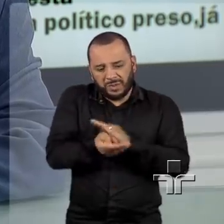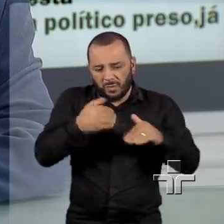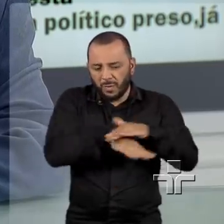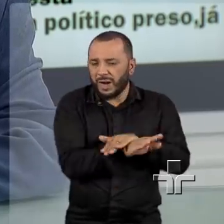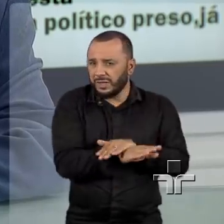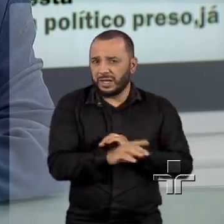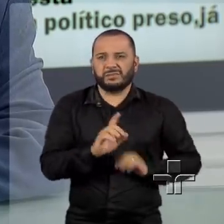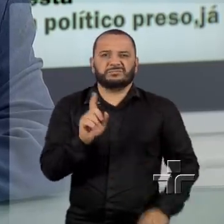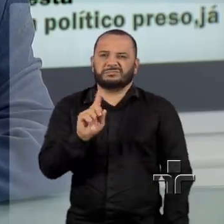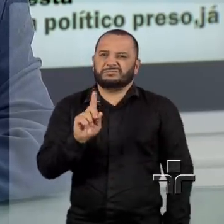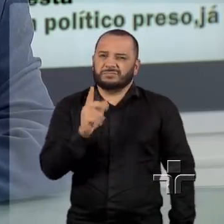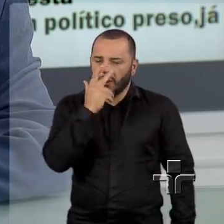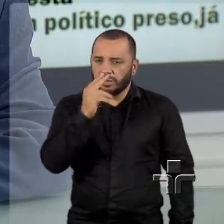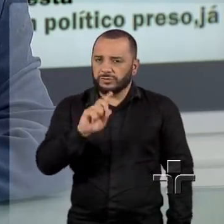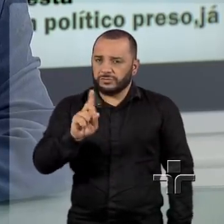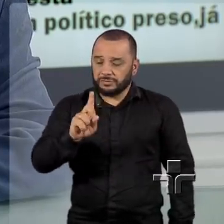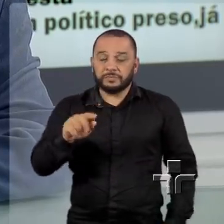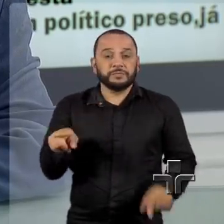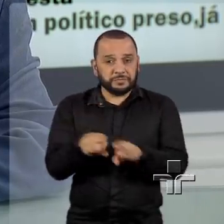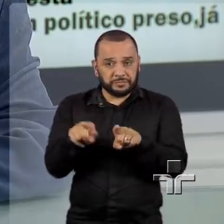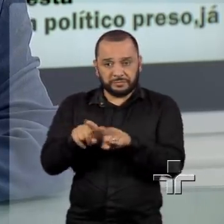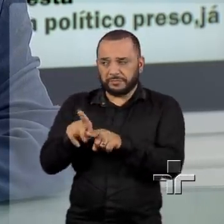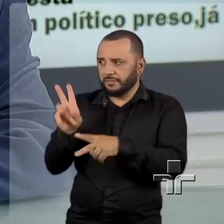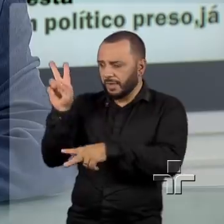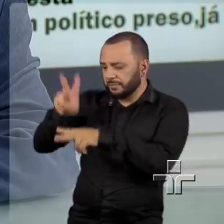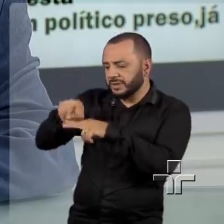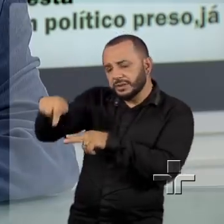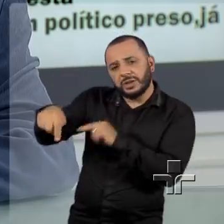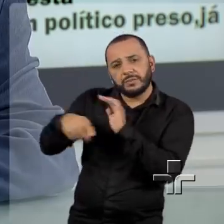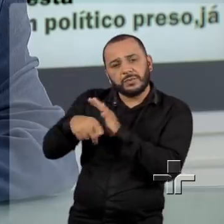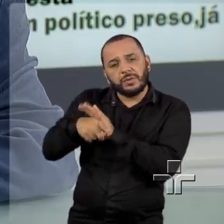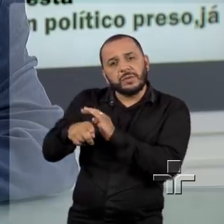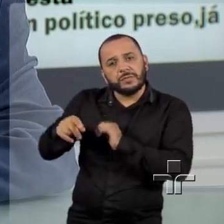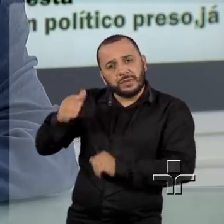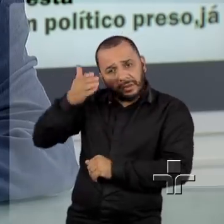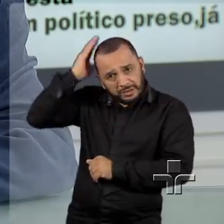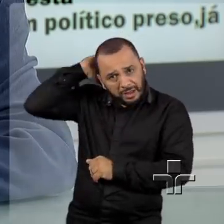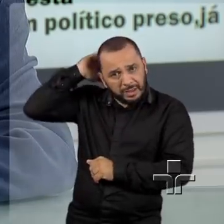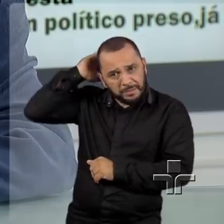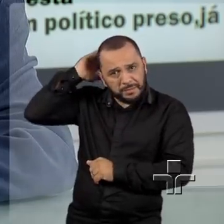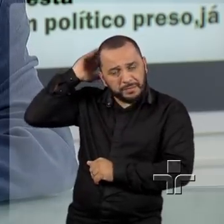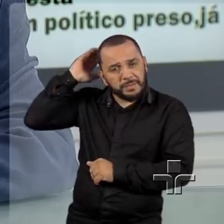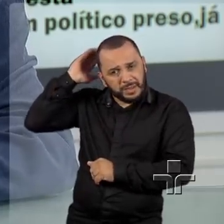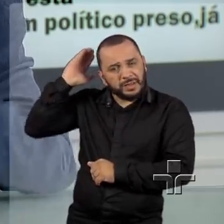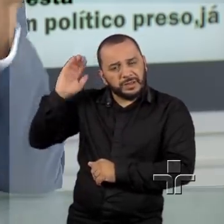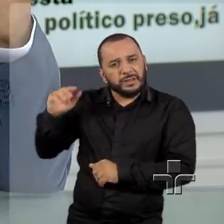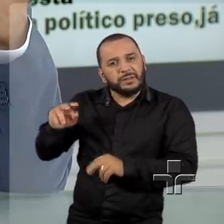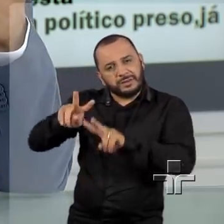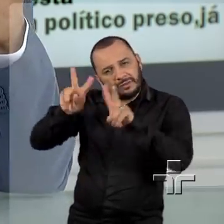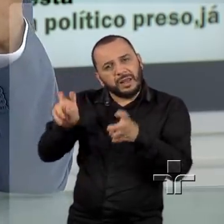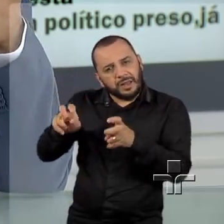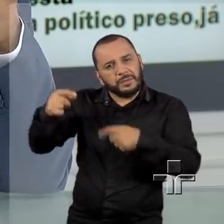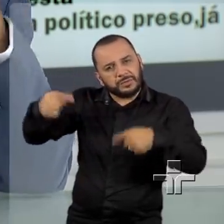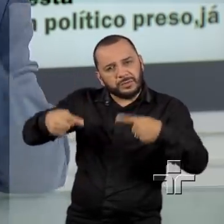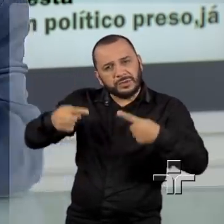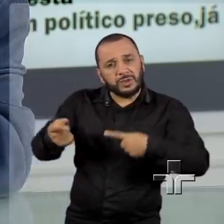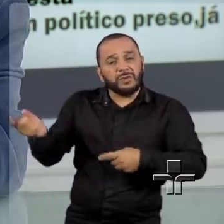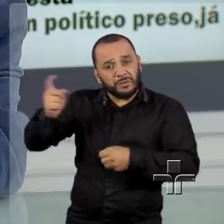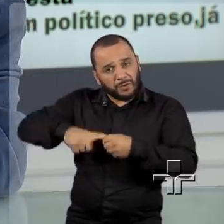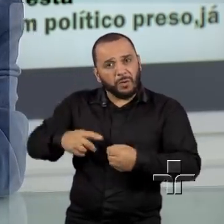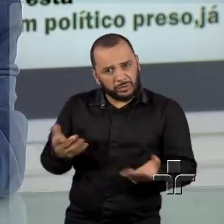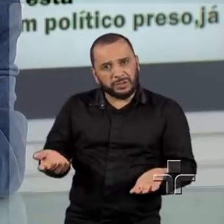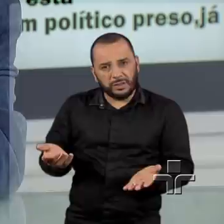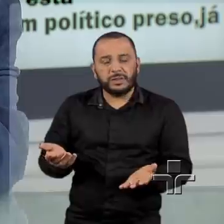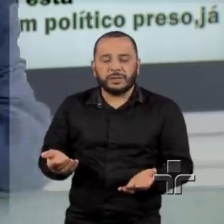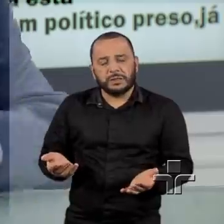acham que a prisão do Temer traga de volta essa discussão, certo? Justamente o contrário do que ele fala, é